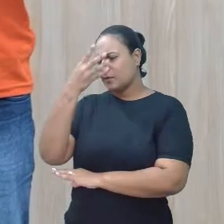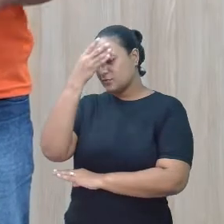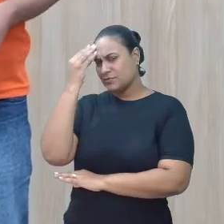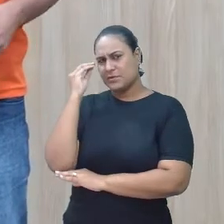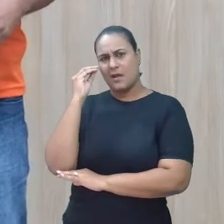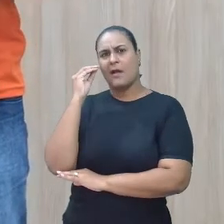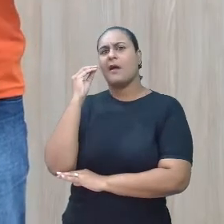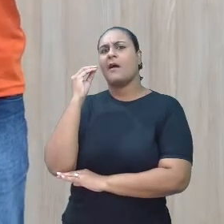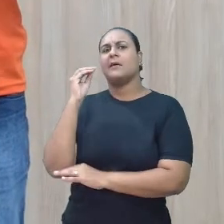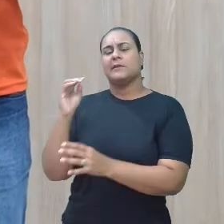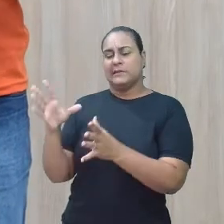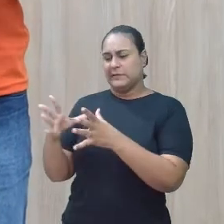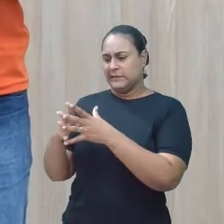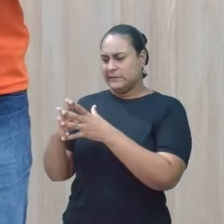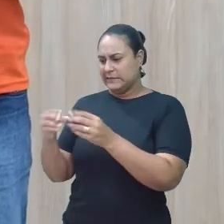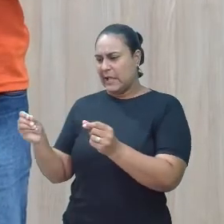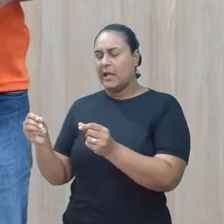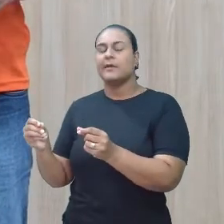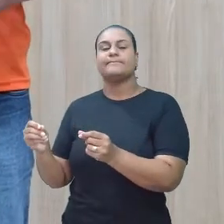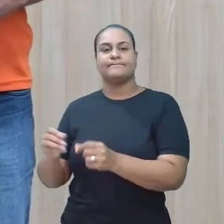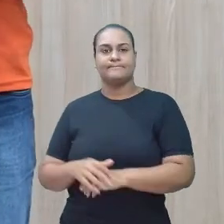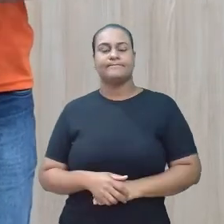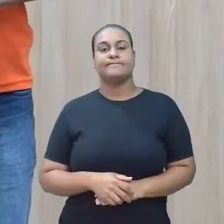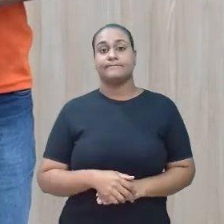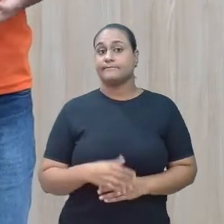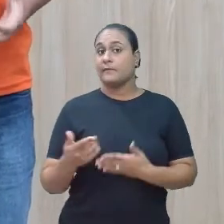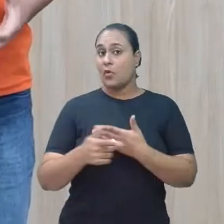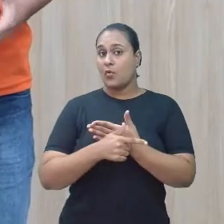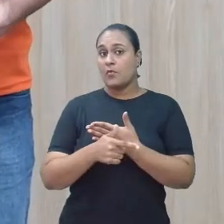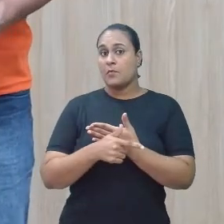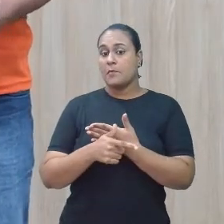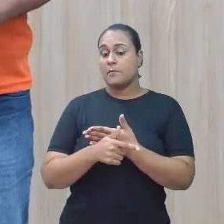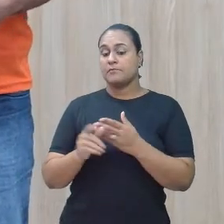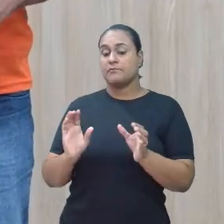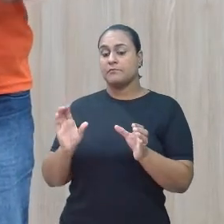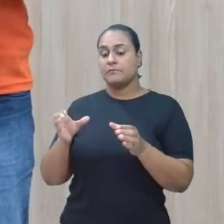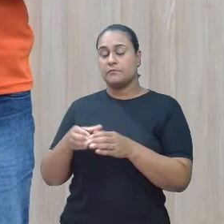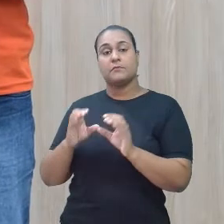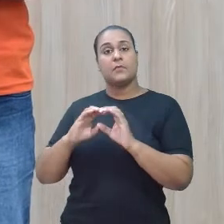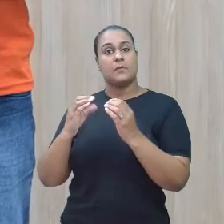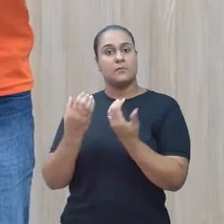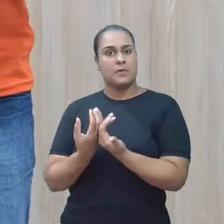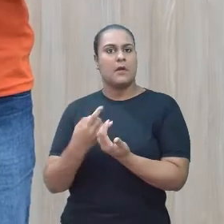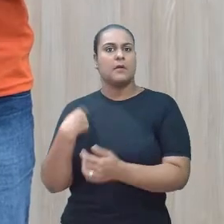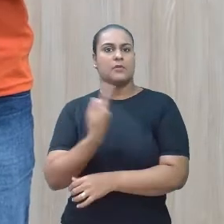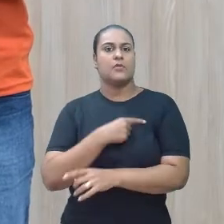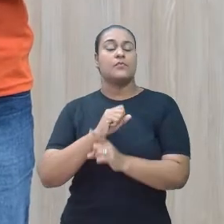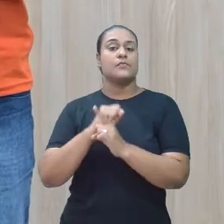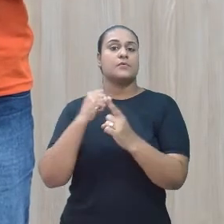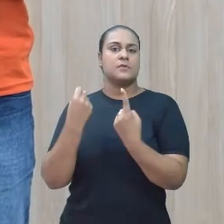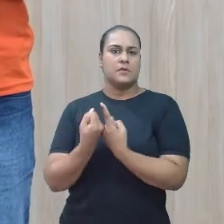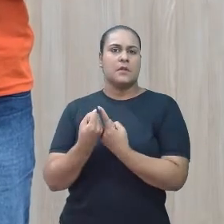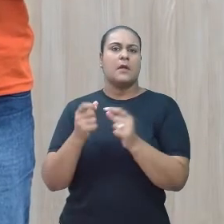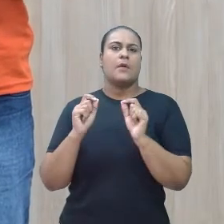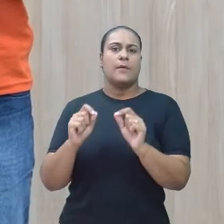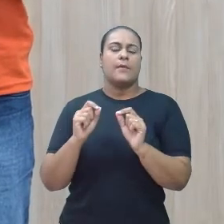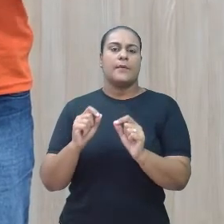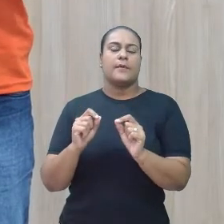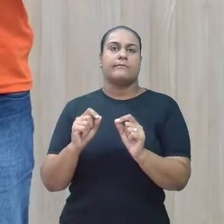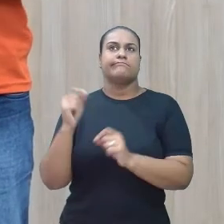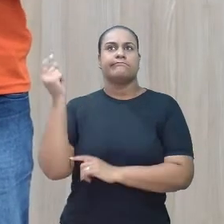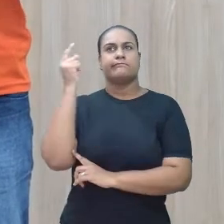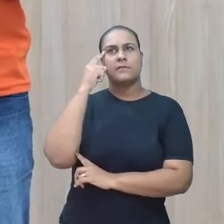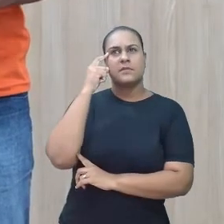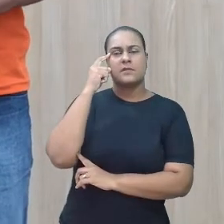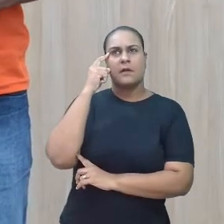à depredação, à destruição. E aí é um papel da comunidade, é um papel da nossa sociedade,